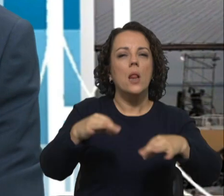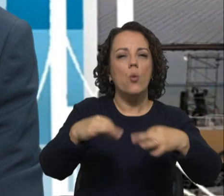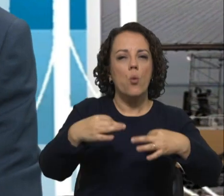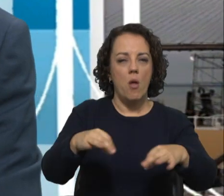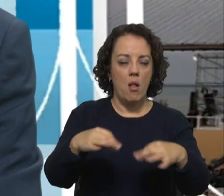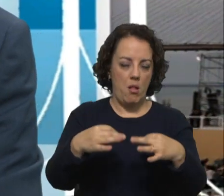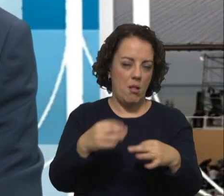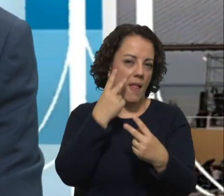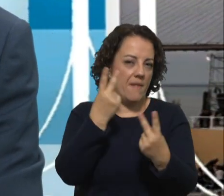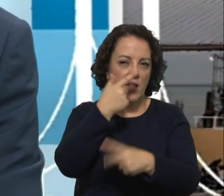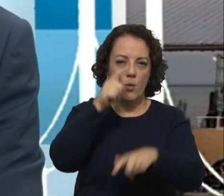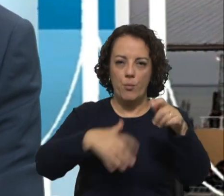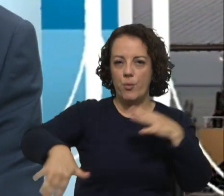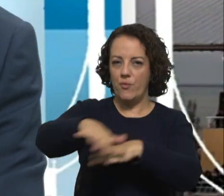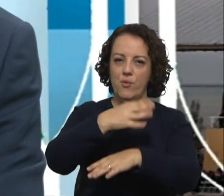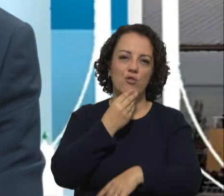e na vida do povo de Israel.